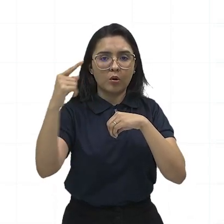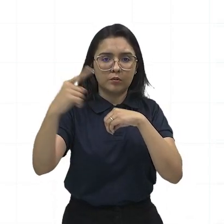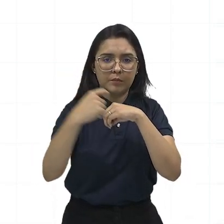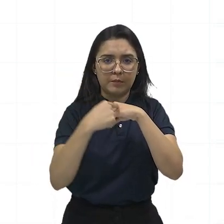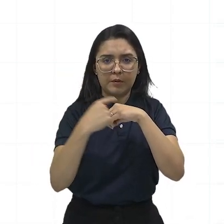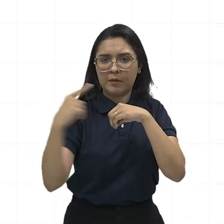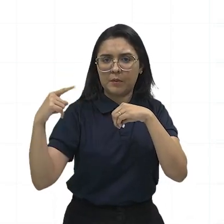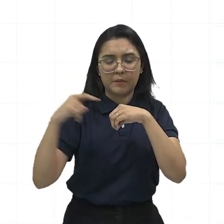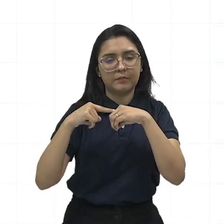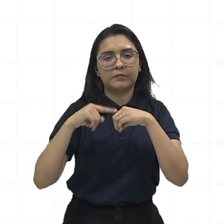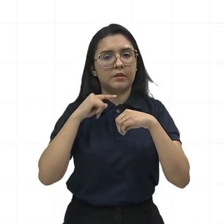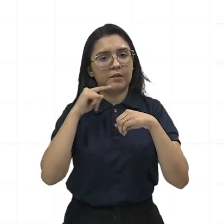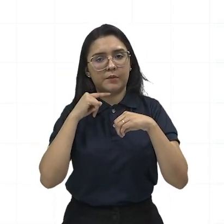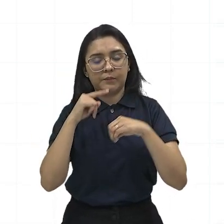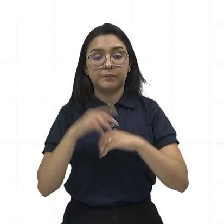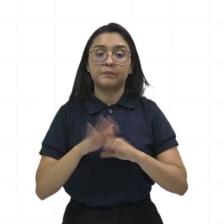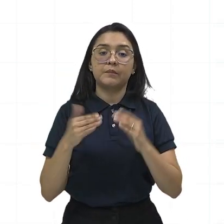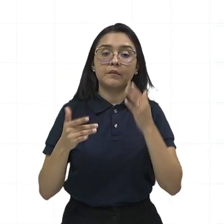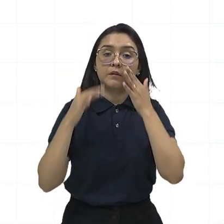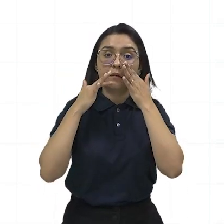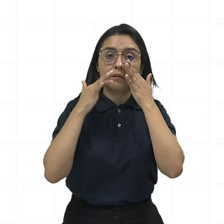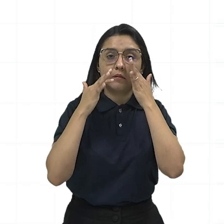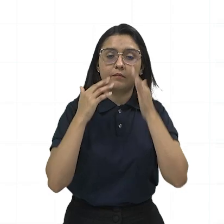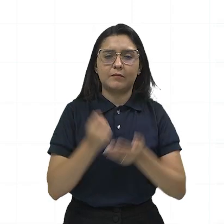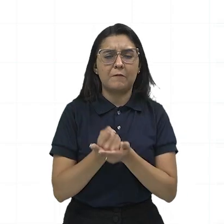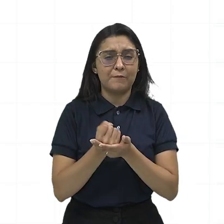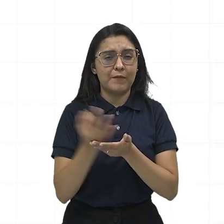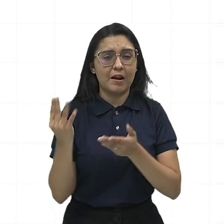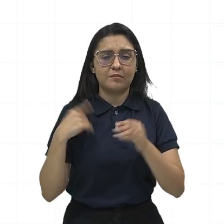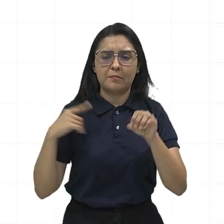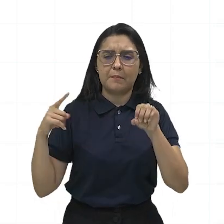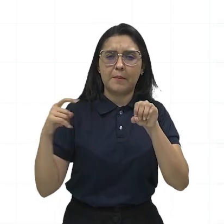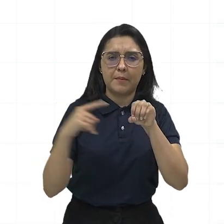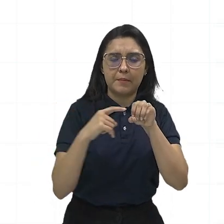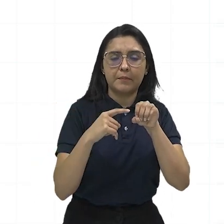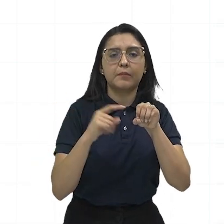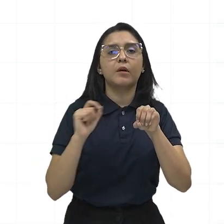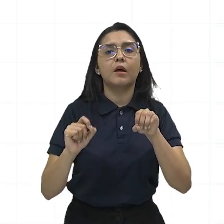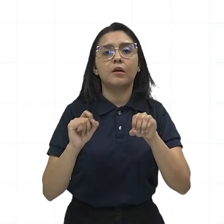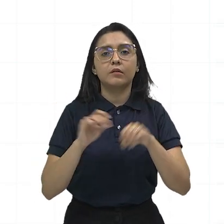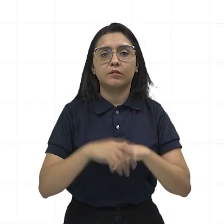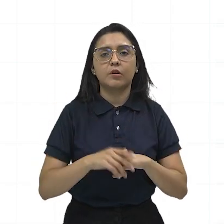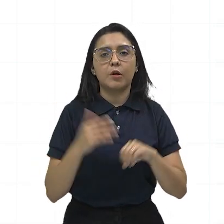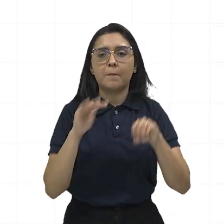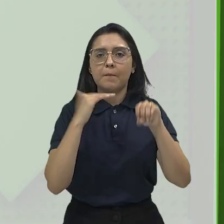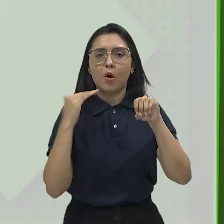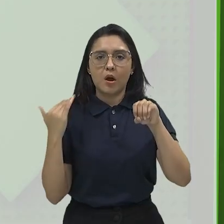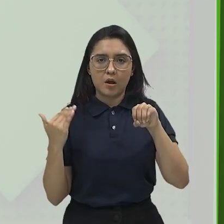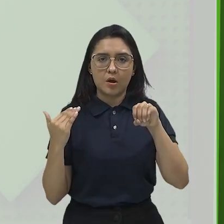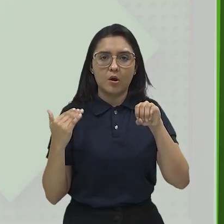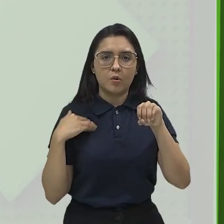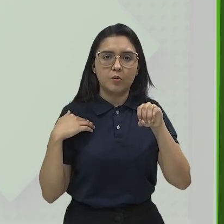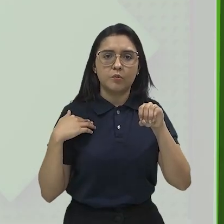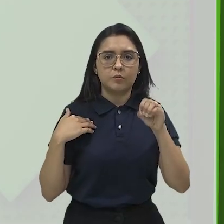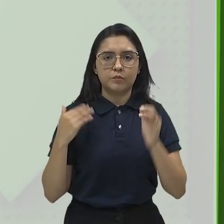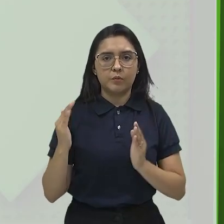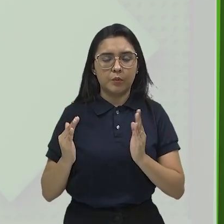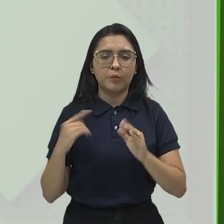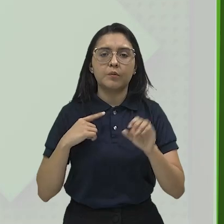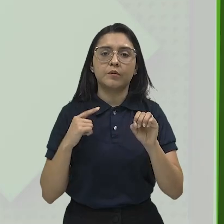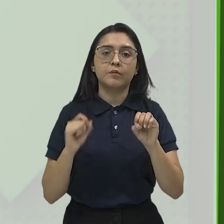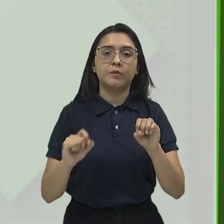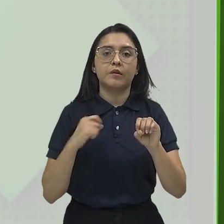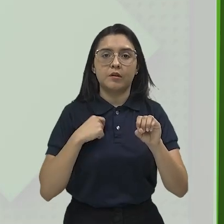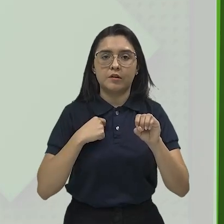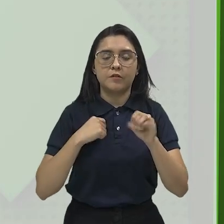caso, naturalmente, né, aqueles milhares de espermatozoides, parte deles que morreu no caminho, né, nesse trajeto, já